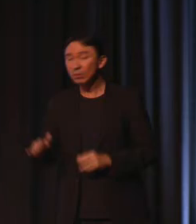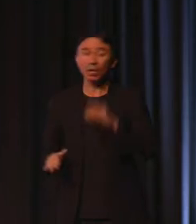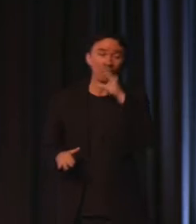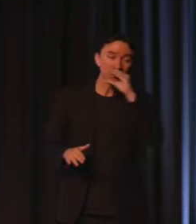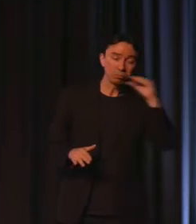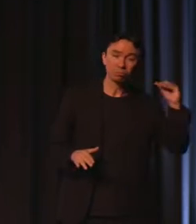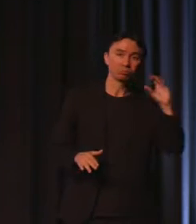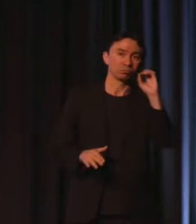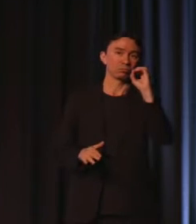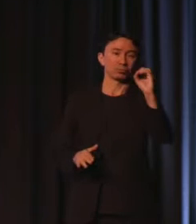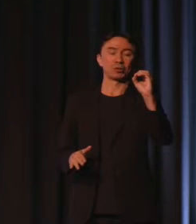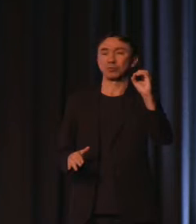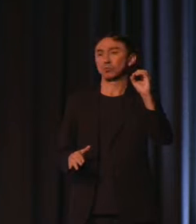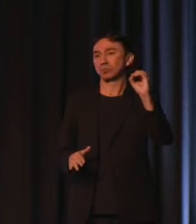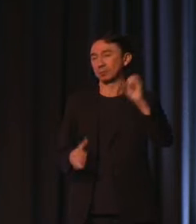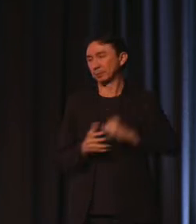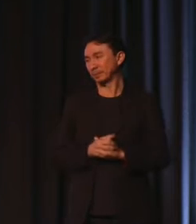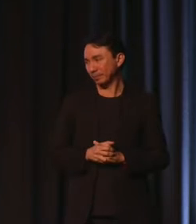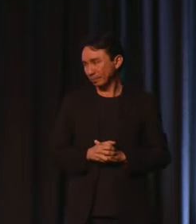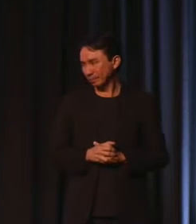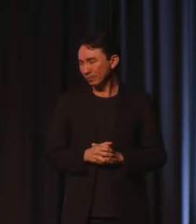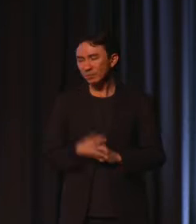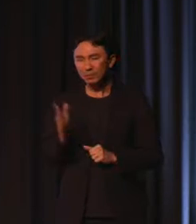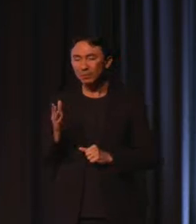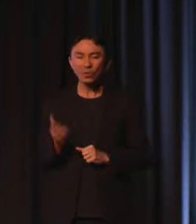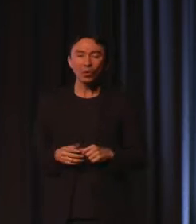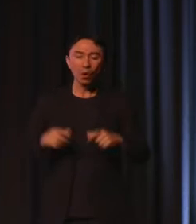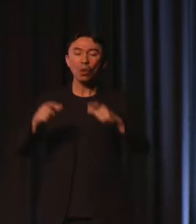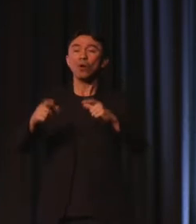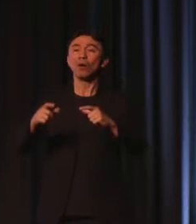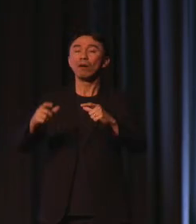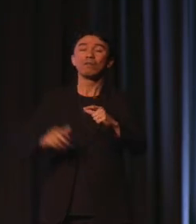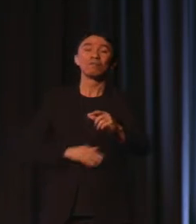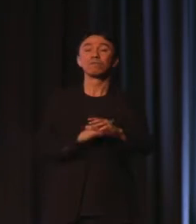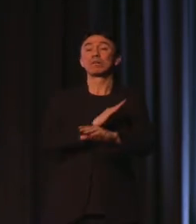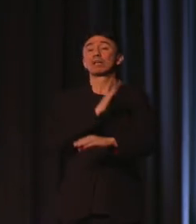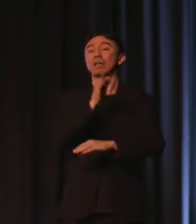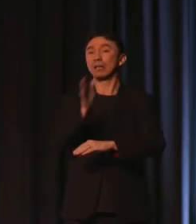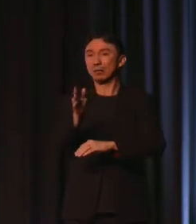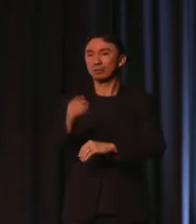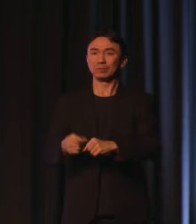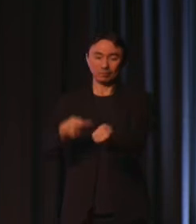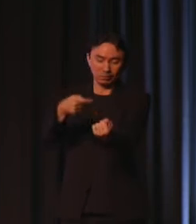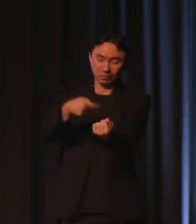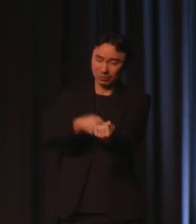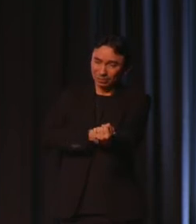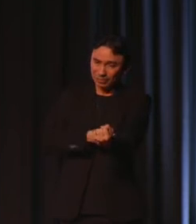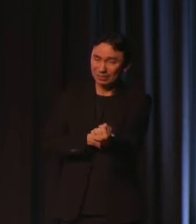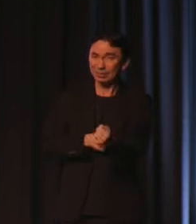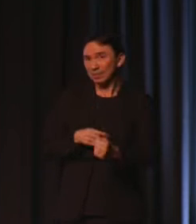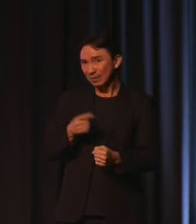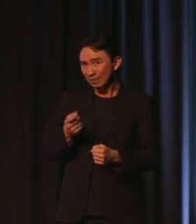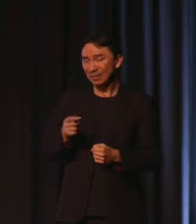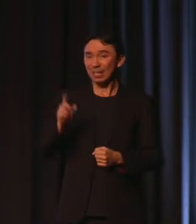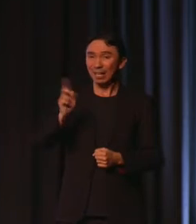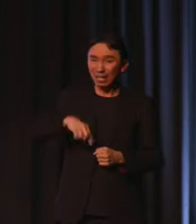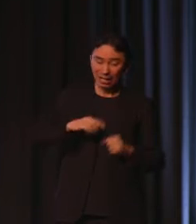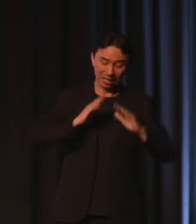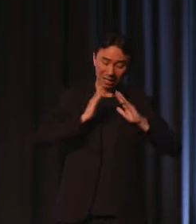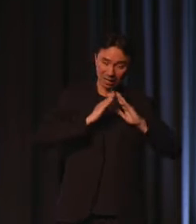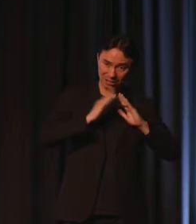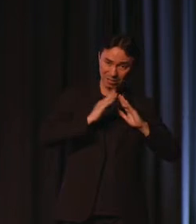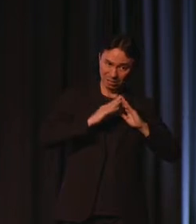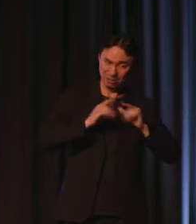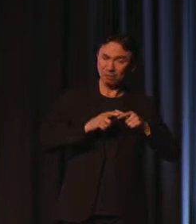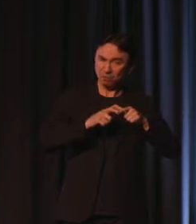locais onde ele faz a infusão, né? Então, o tratamento domiciliar é o mais presente, tanto para o adulto quanto